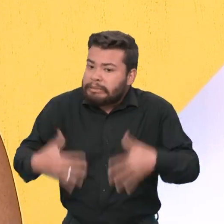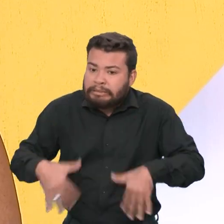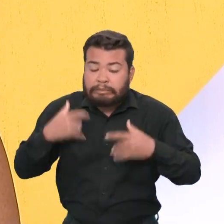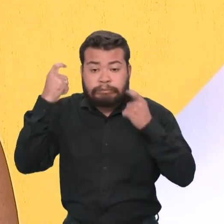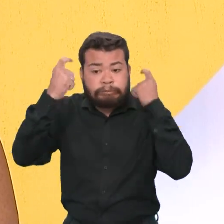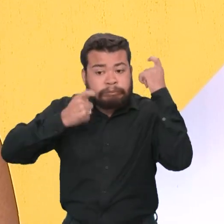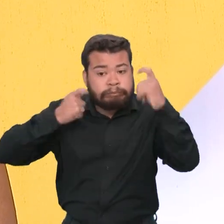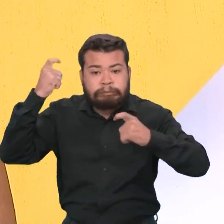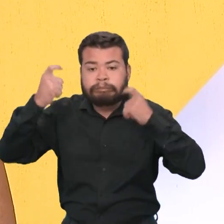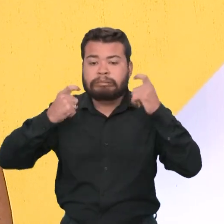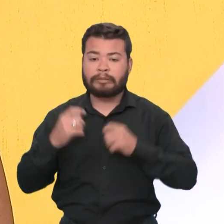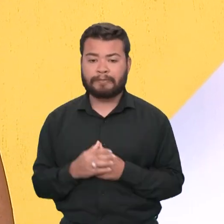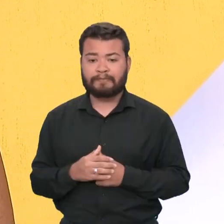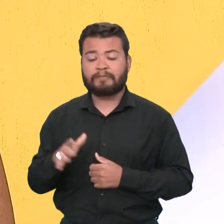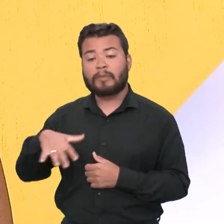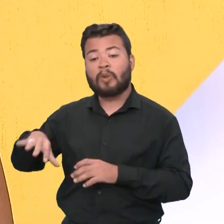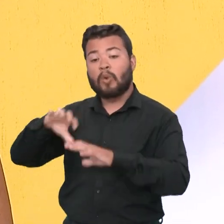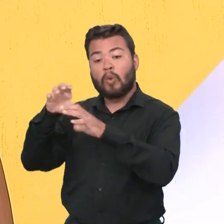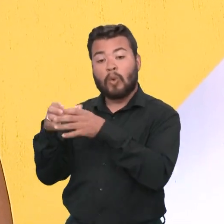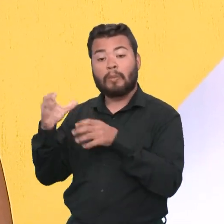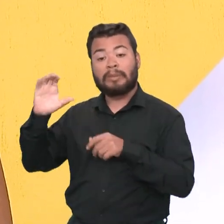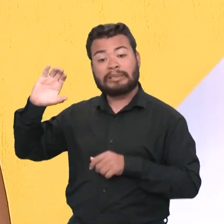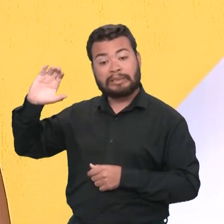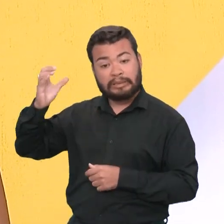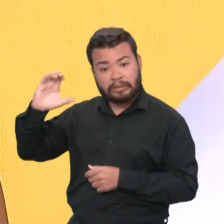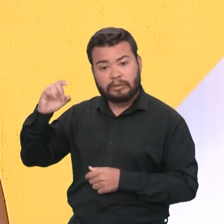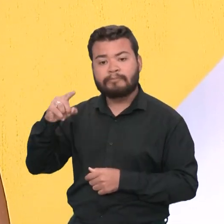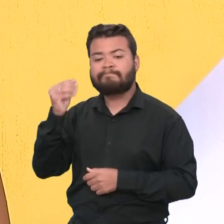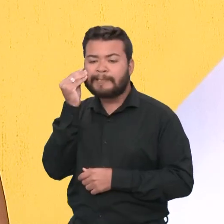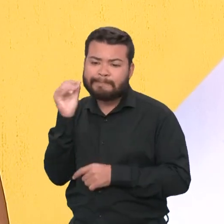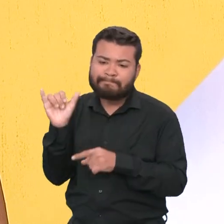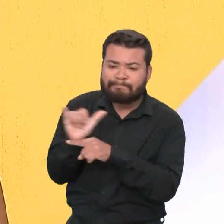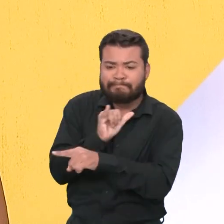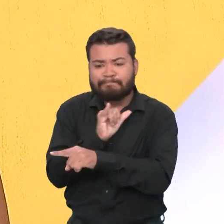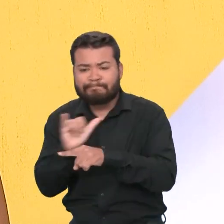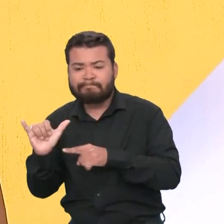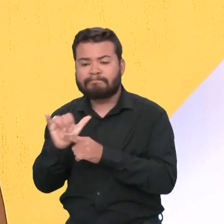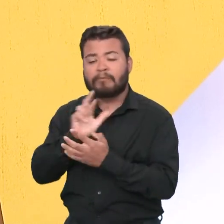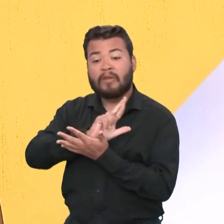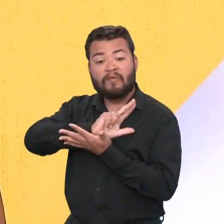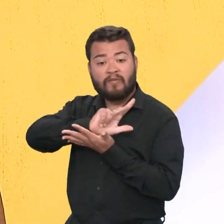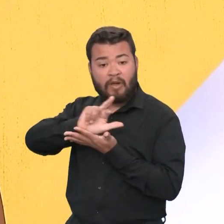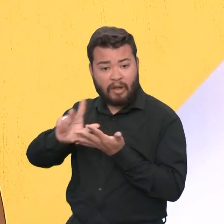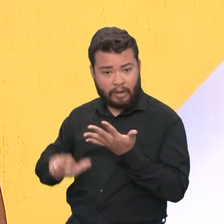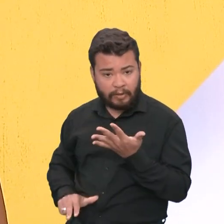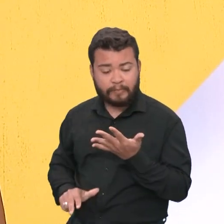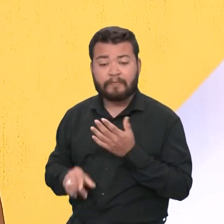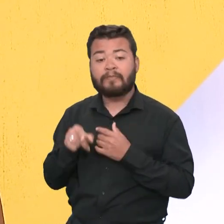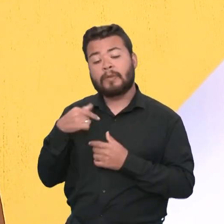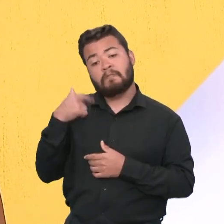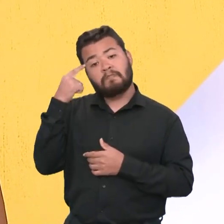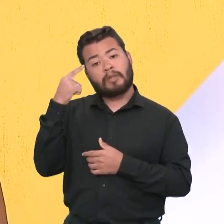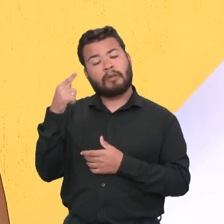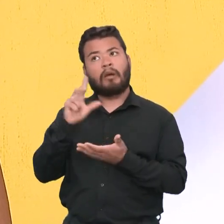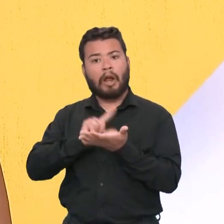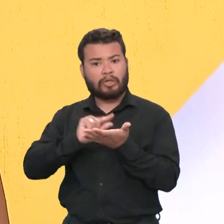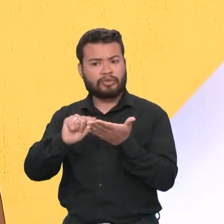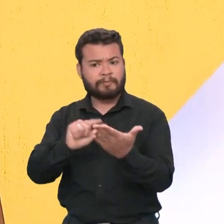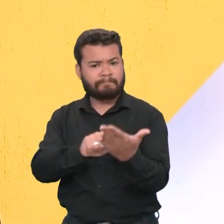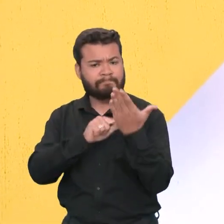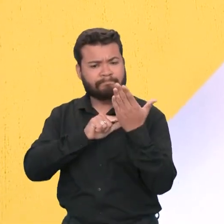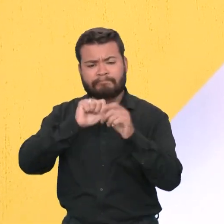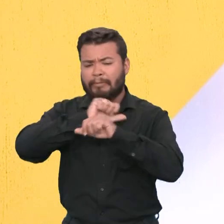mas a comunidade científica tem tentado arrumar estratégias, e eu acho que uma das coisas que ficou muito clara nesse artigo é que os